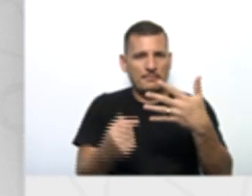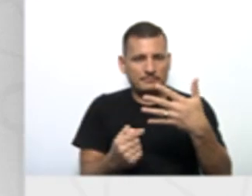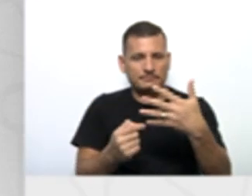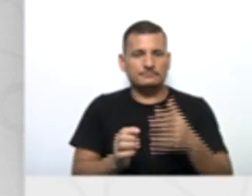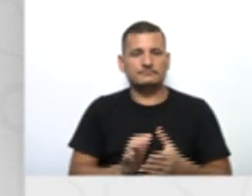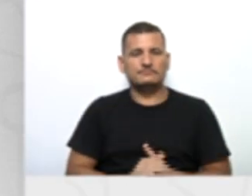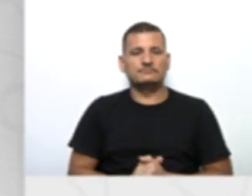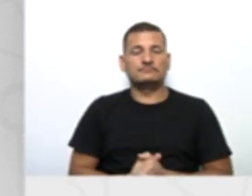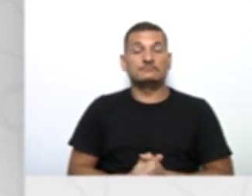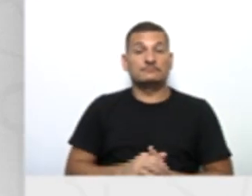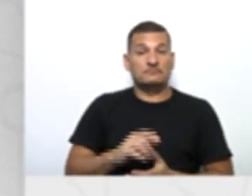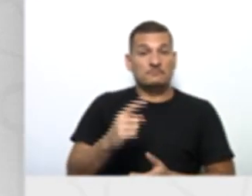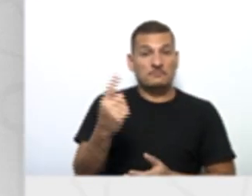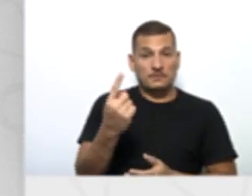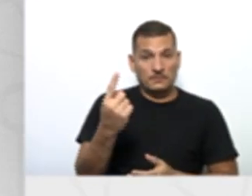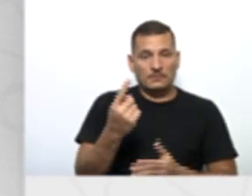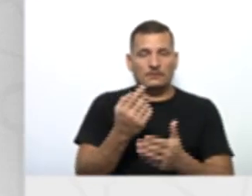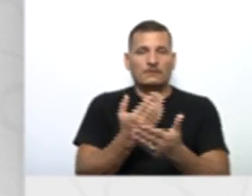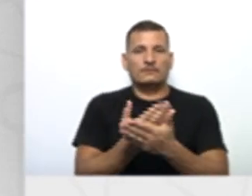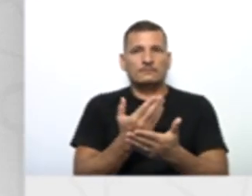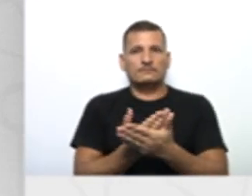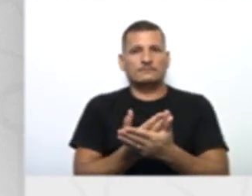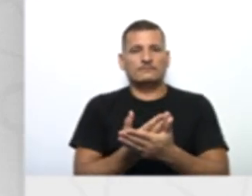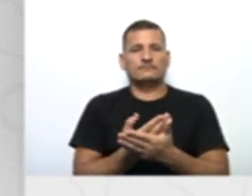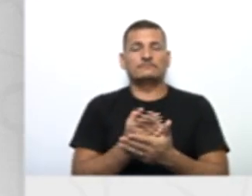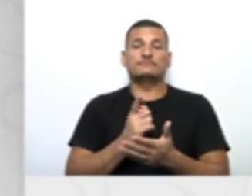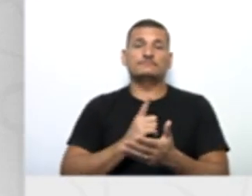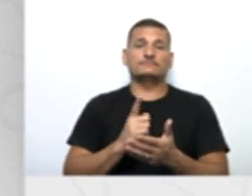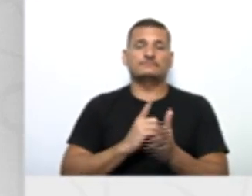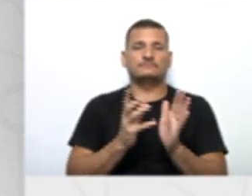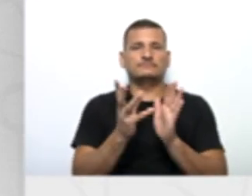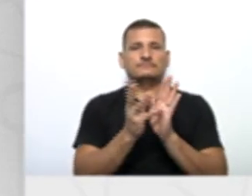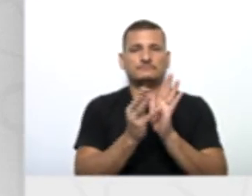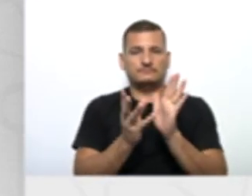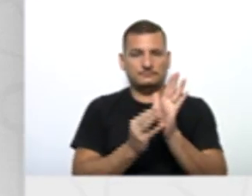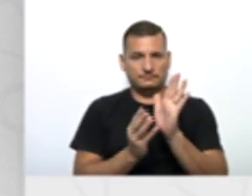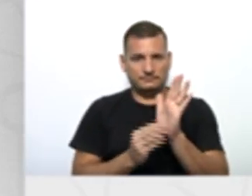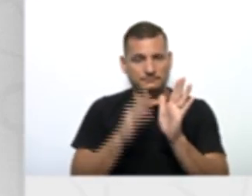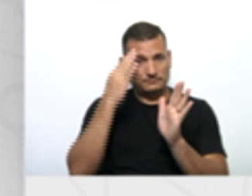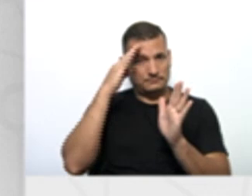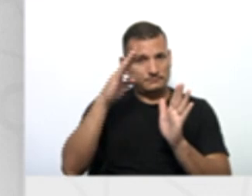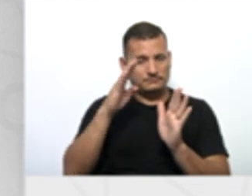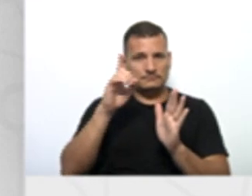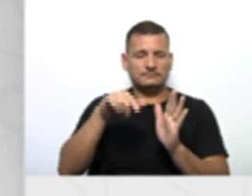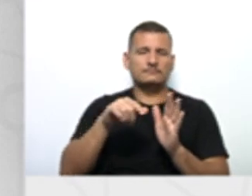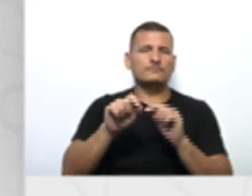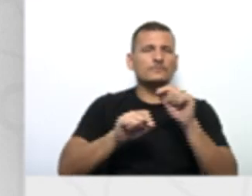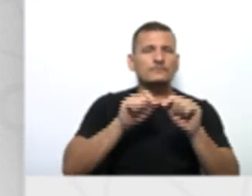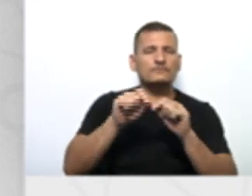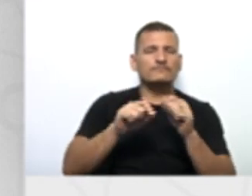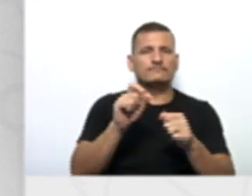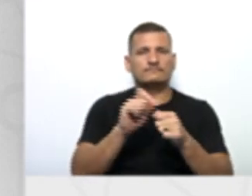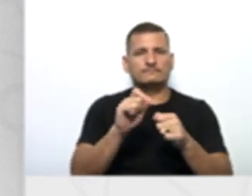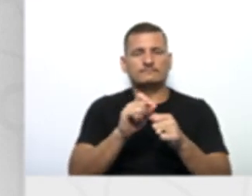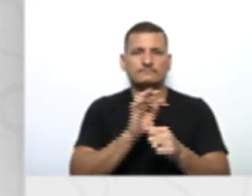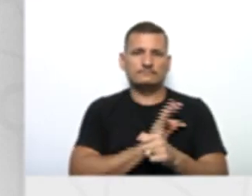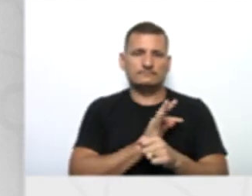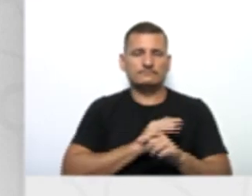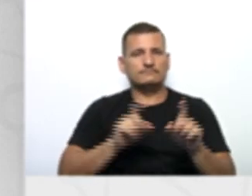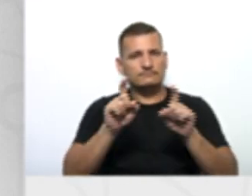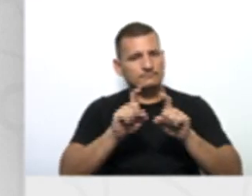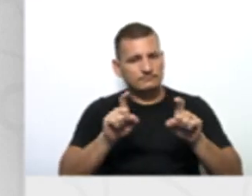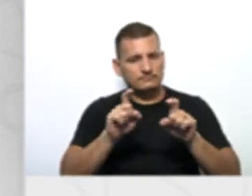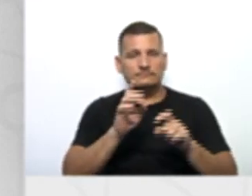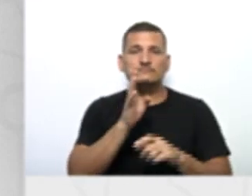A nossa primeira aula tem como conteúdo principal, então, as atribuições do técnico em informática, conhecimento e